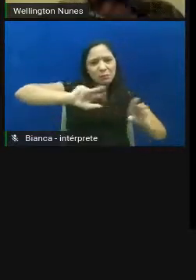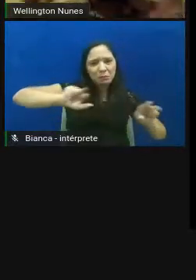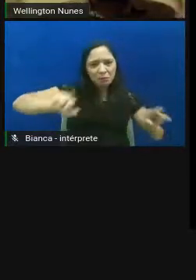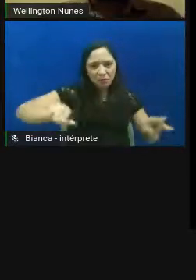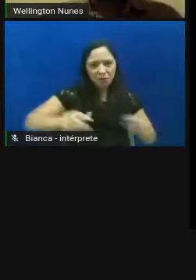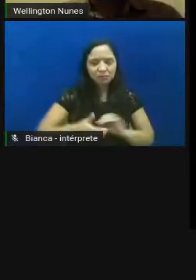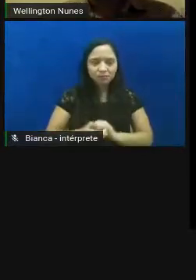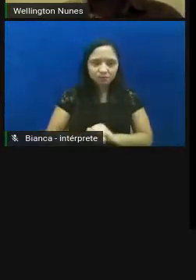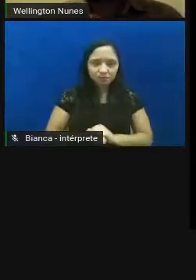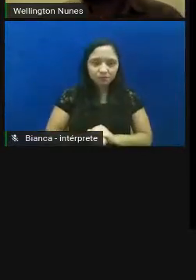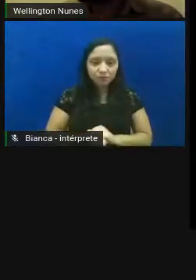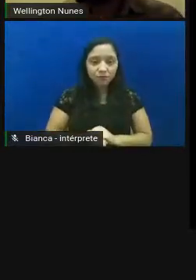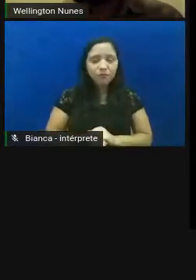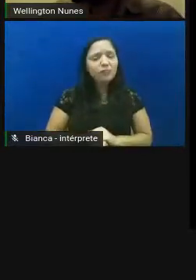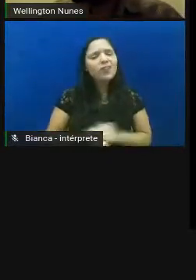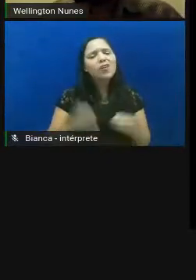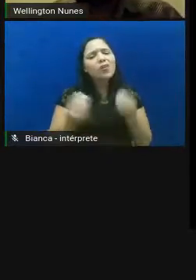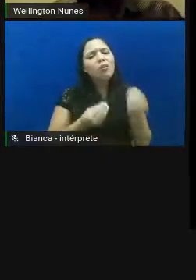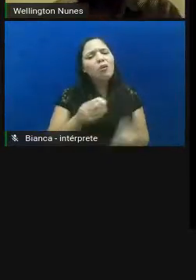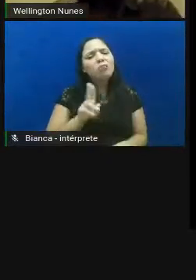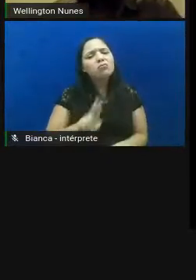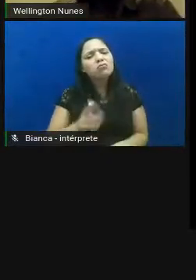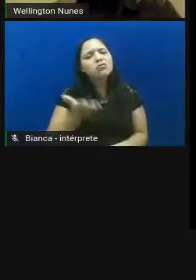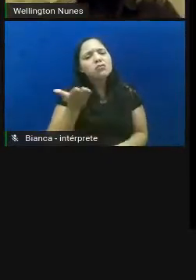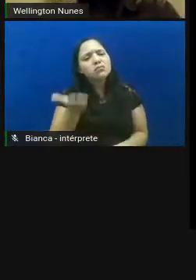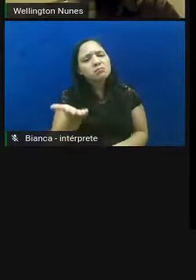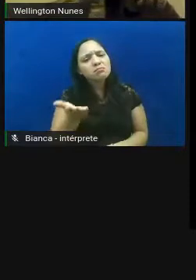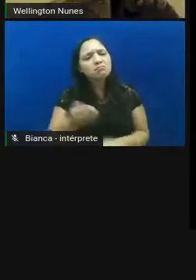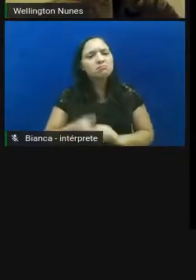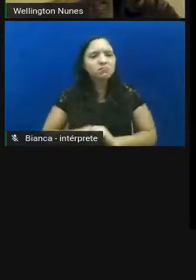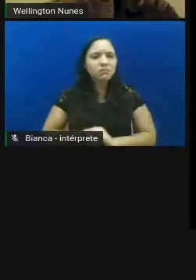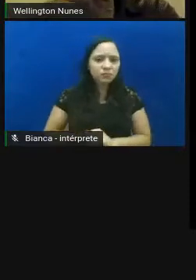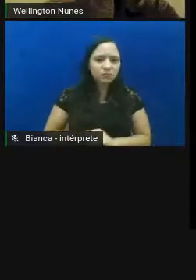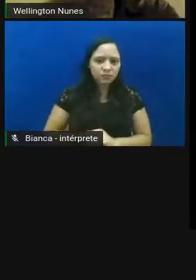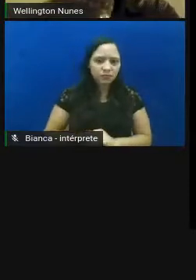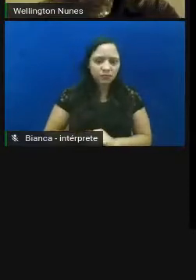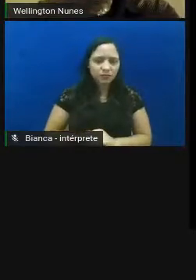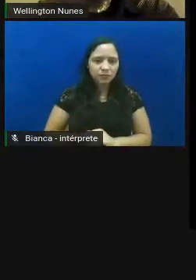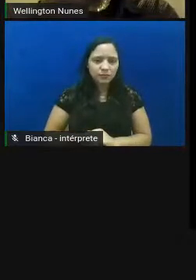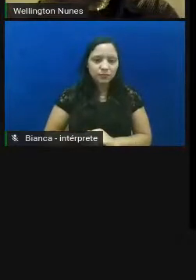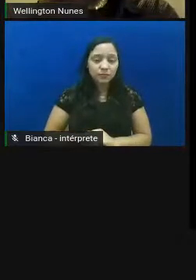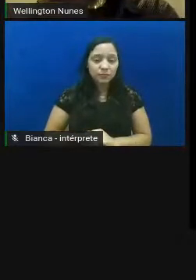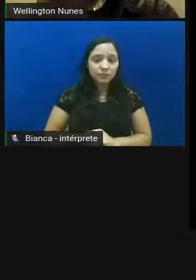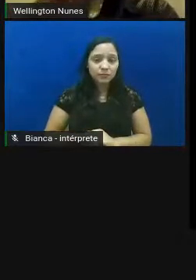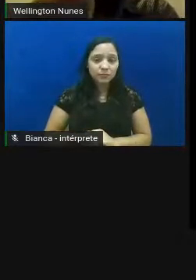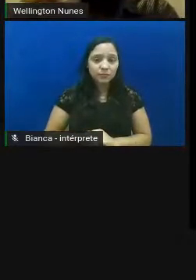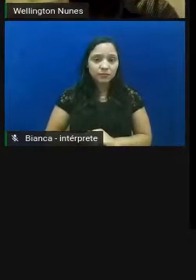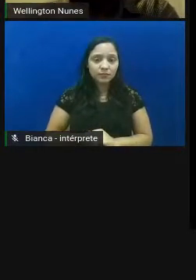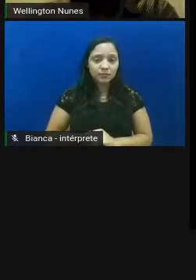Mas quais são as aplicações que nós temos, então, para o geoprocessamento?